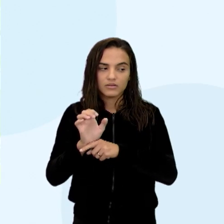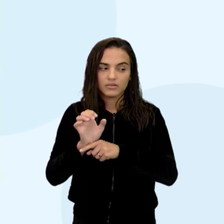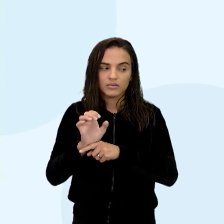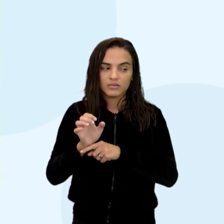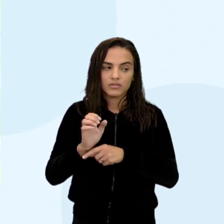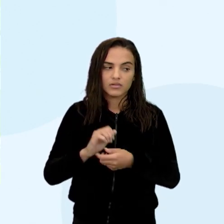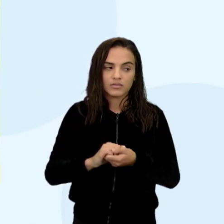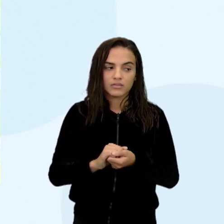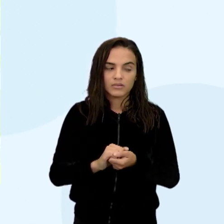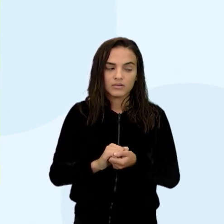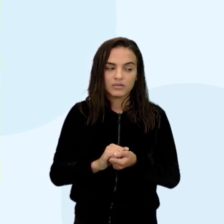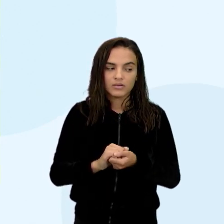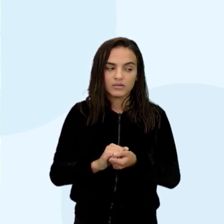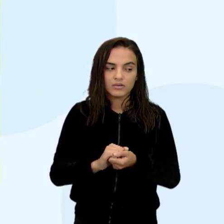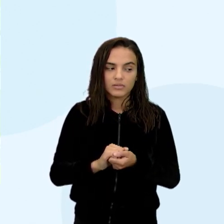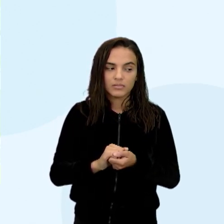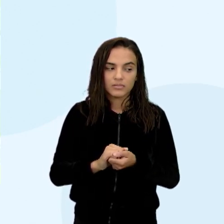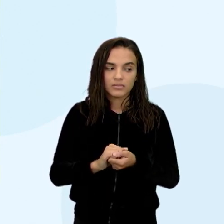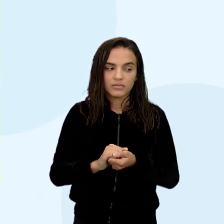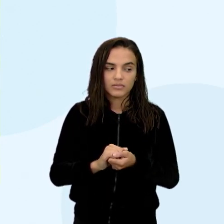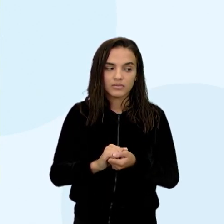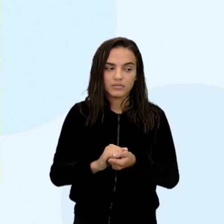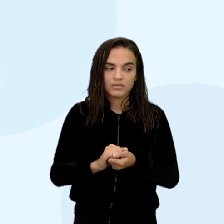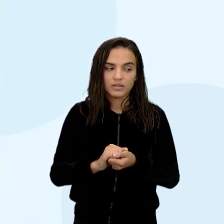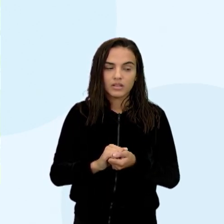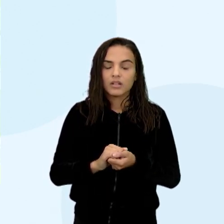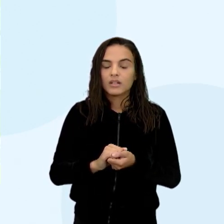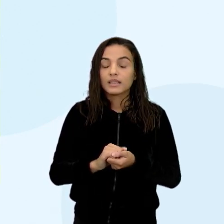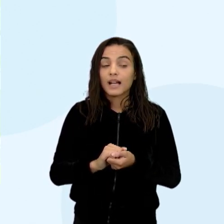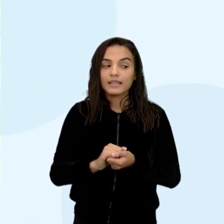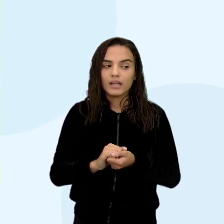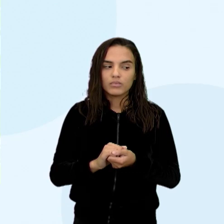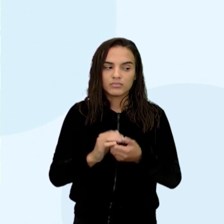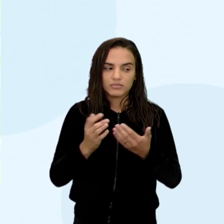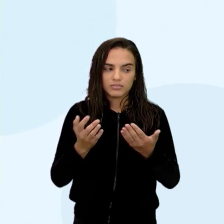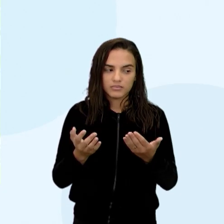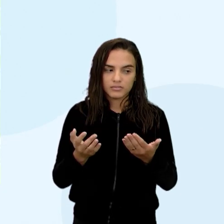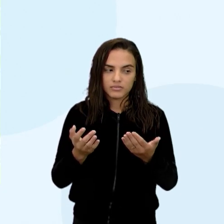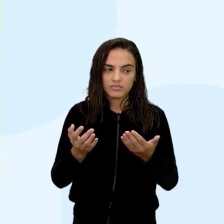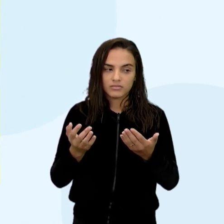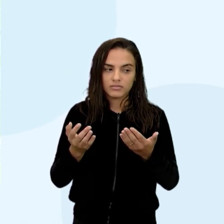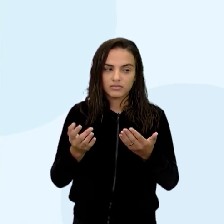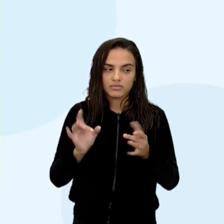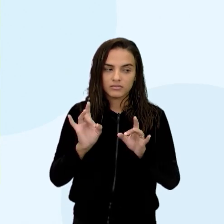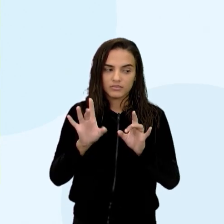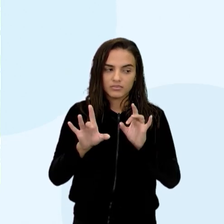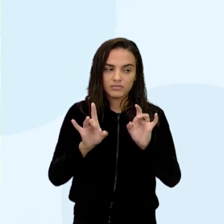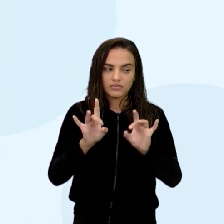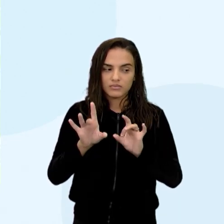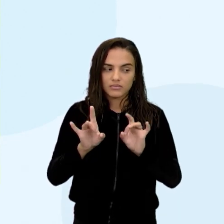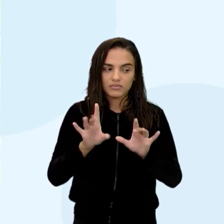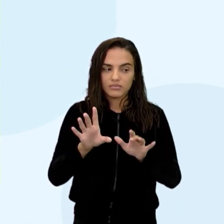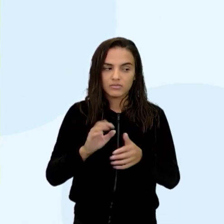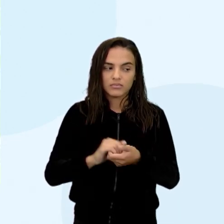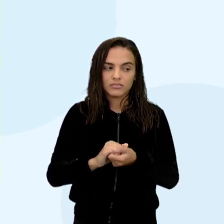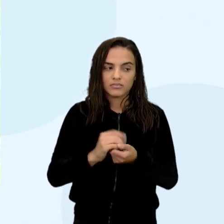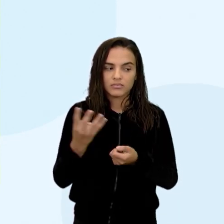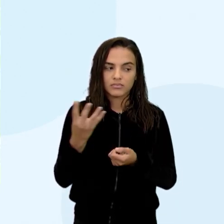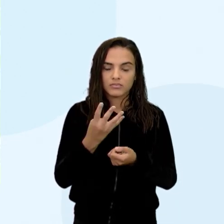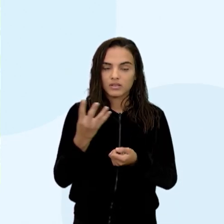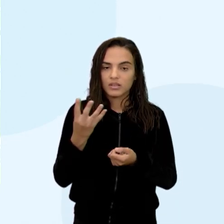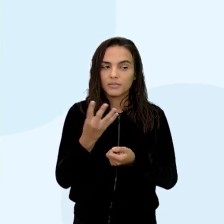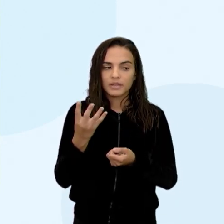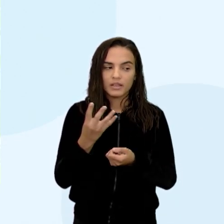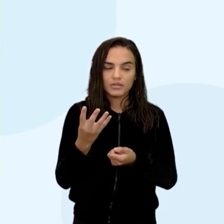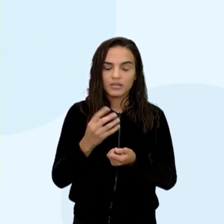atendimento domiciliar. Esse aluno, ele tem 16 aulas semanais, em 4 de